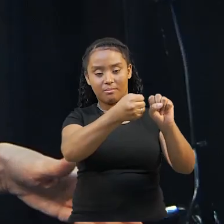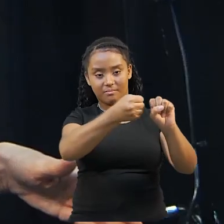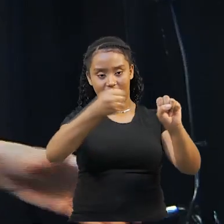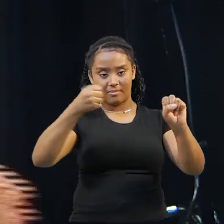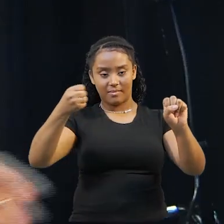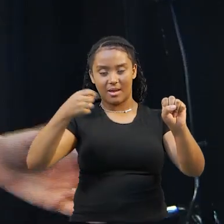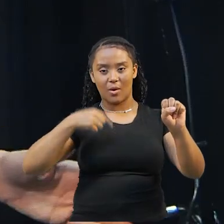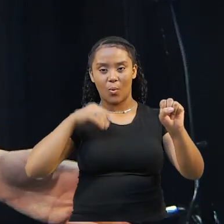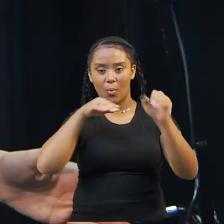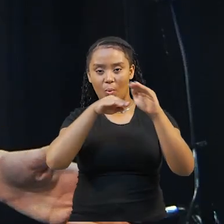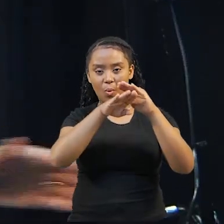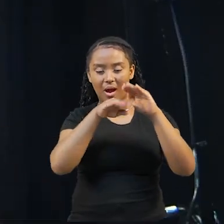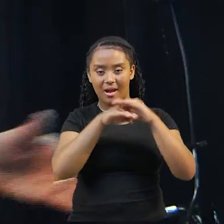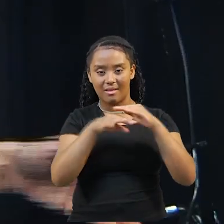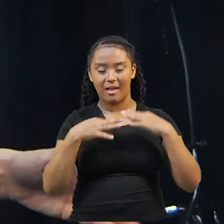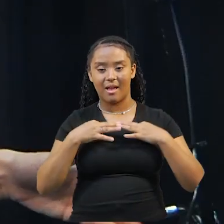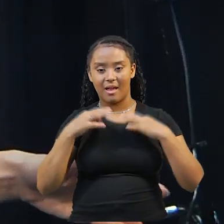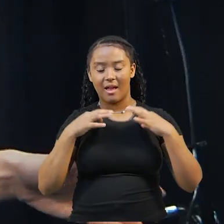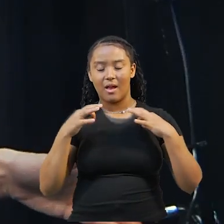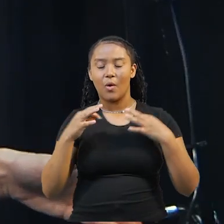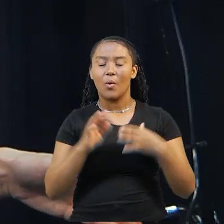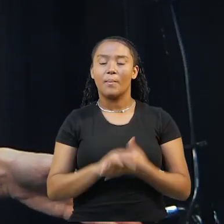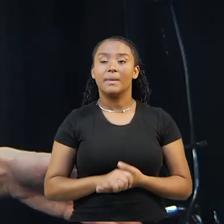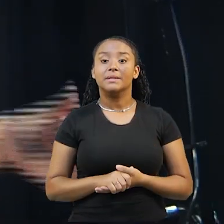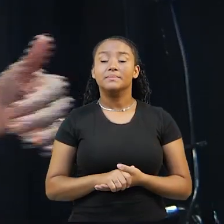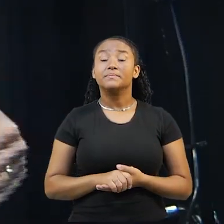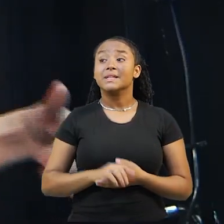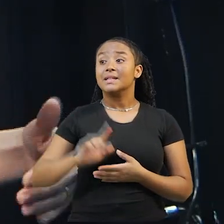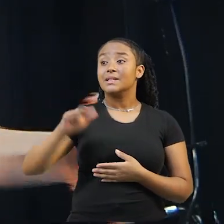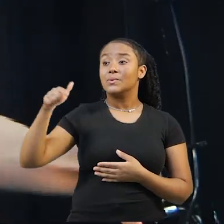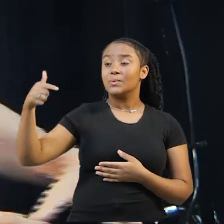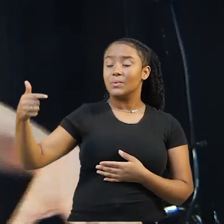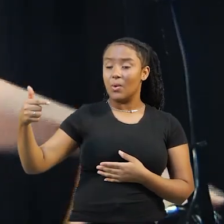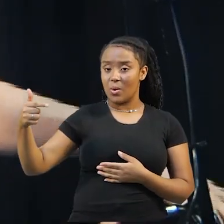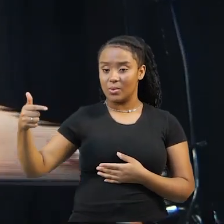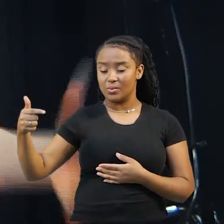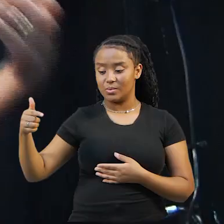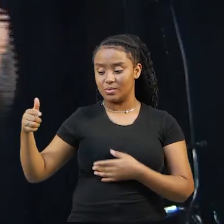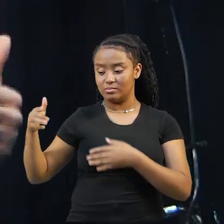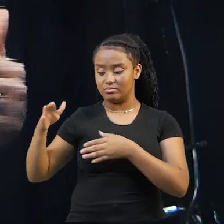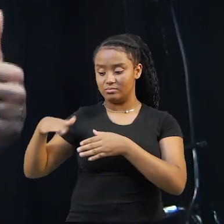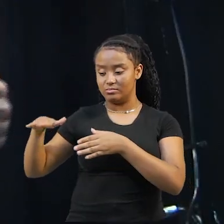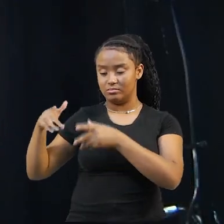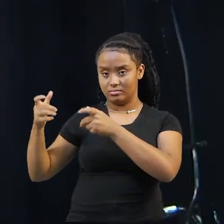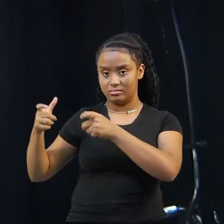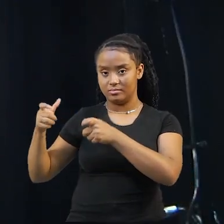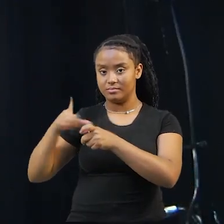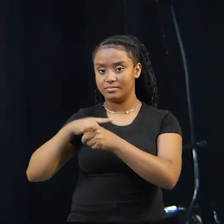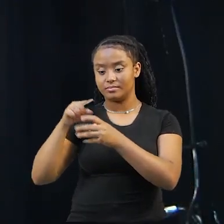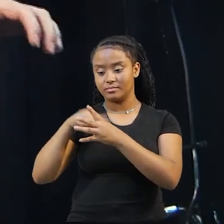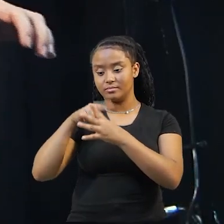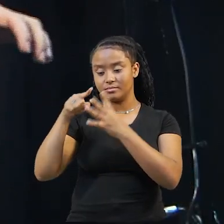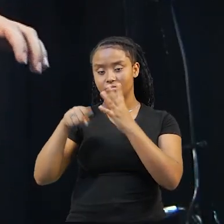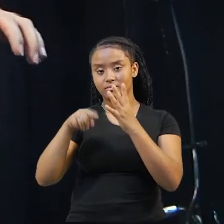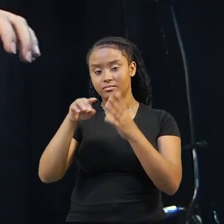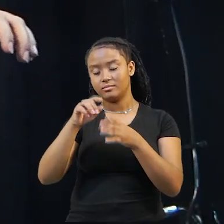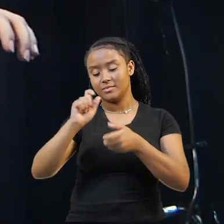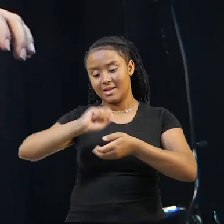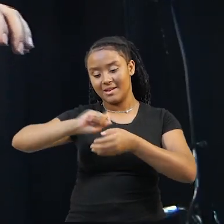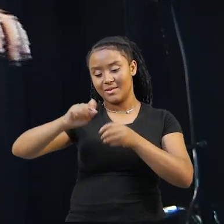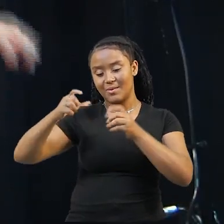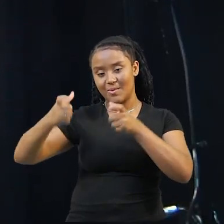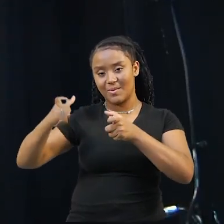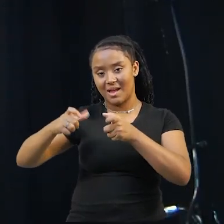4 pessoas, e aí a demanda era maior, eles transformaram em 5. E do outro lado desse quarto, tinham 4